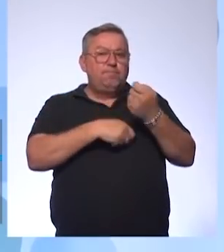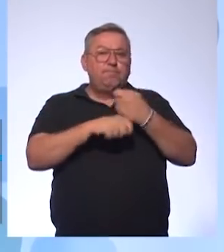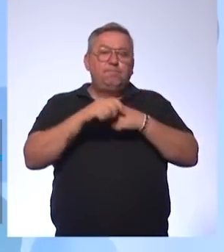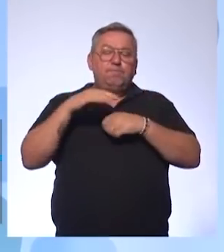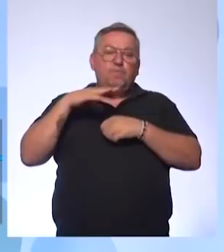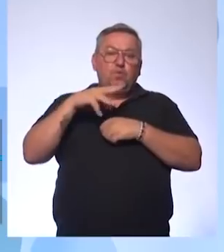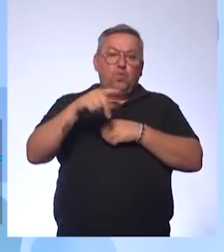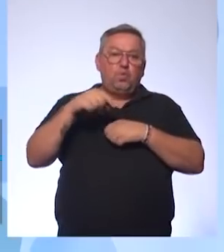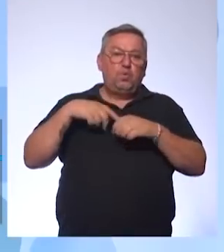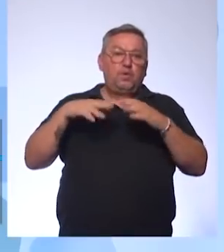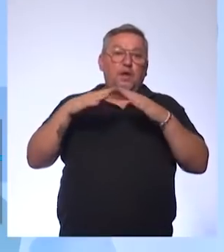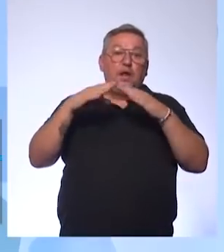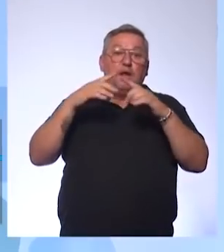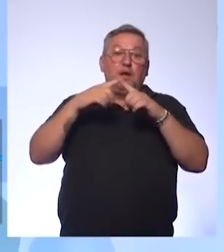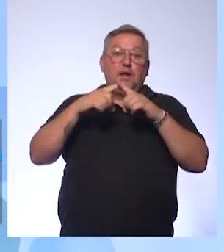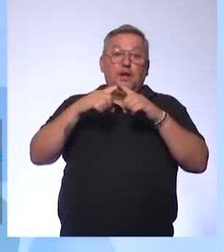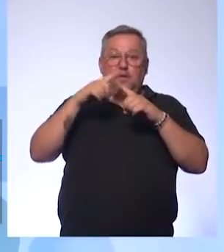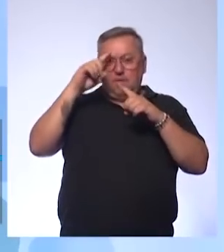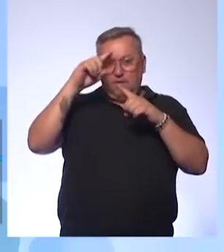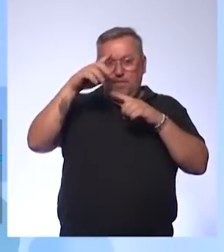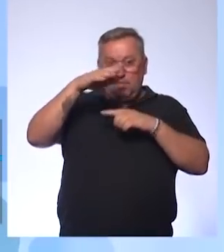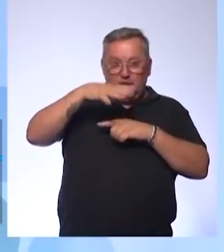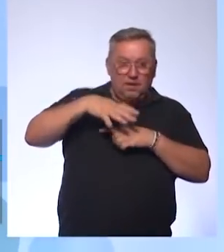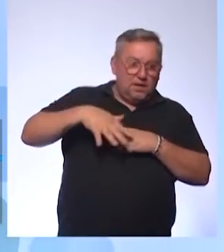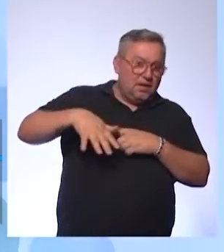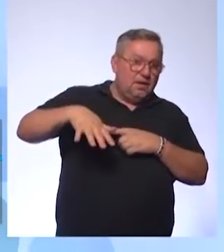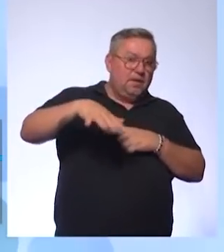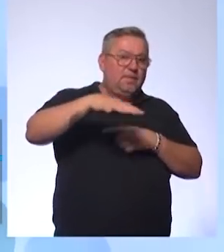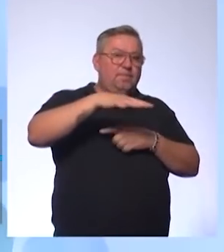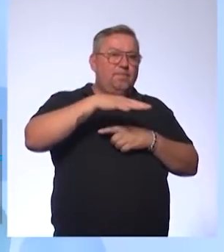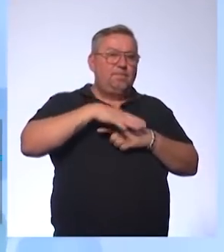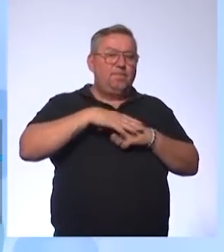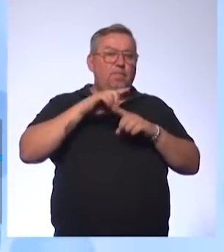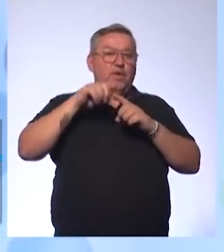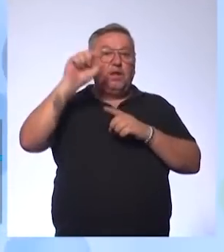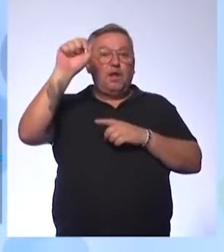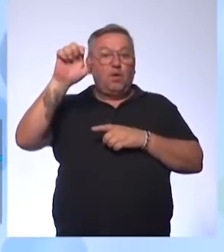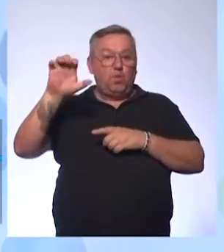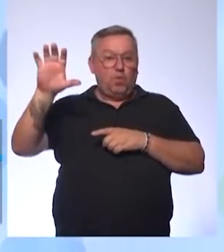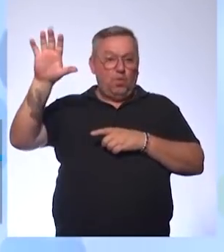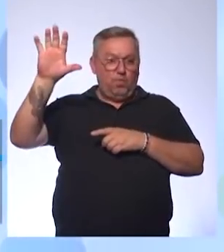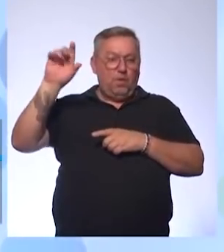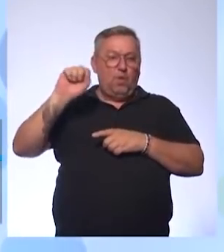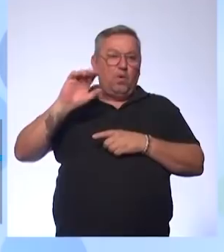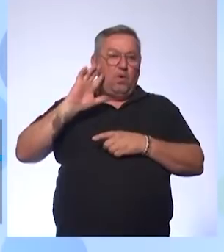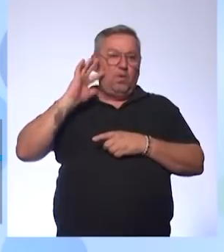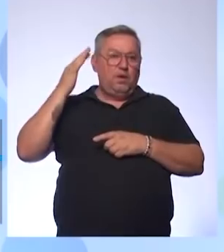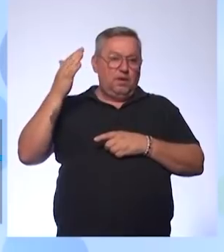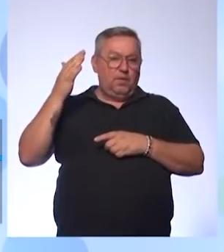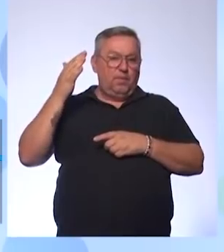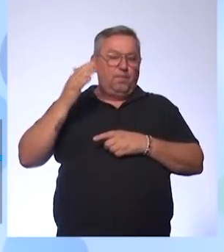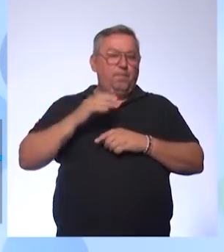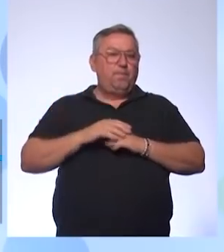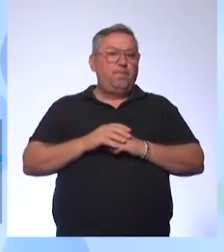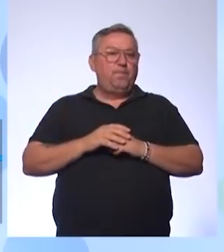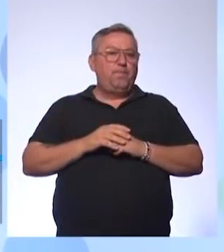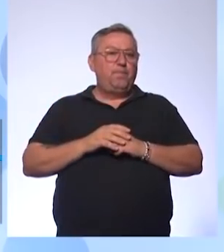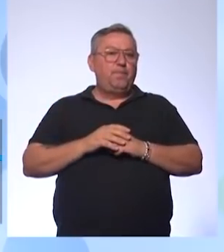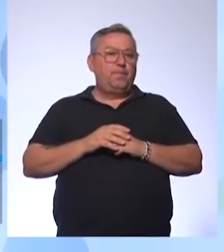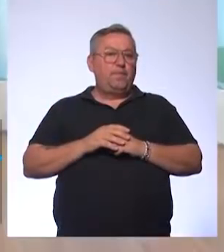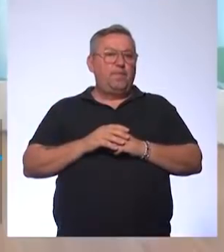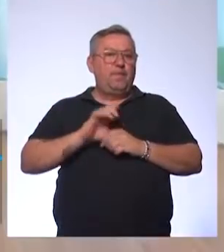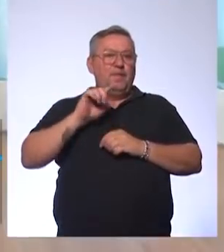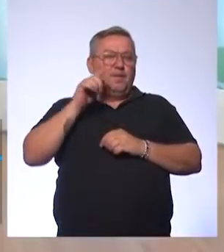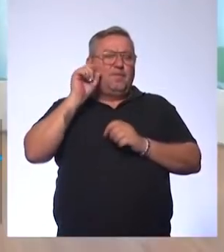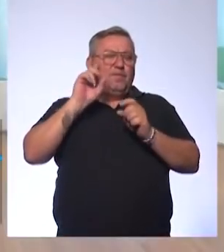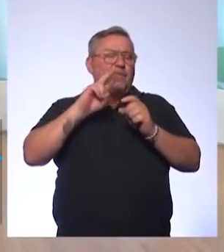a igreja que manda em todos os feudos. Então, imagina assim, ó, Europa Ocidental, isso só aconteceu na Europa Ocidental, certo? Certo. Aí depois